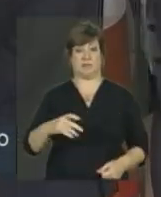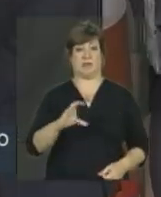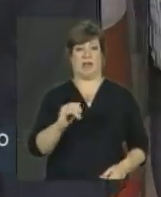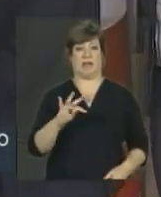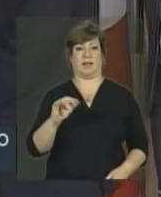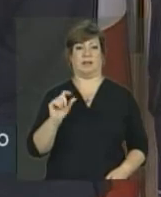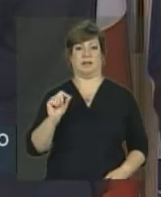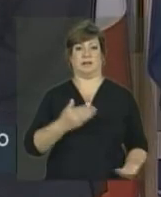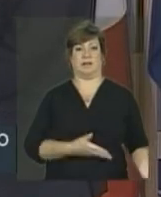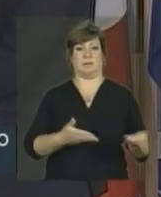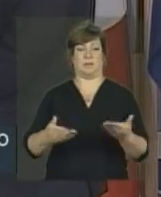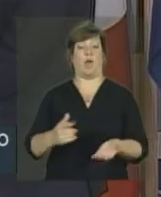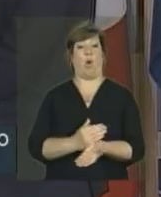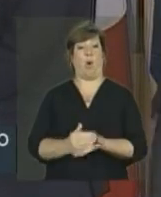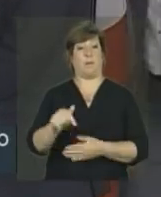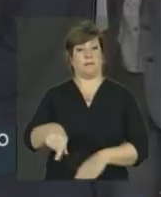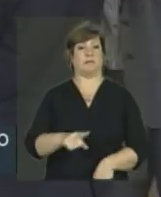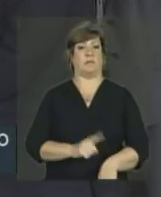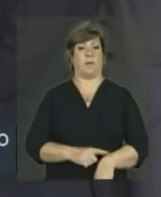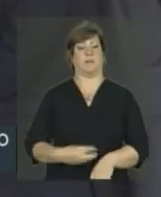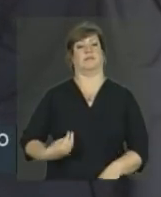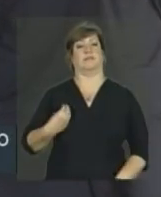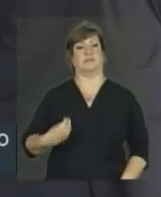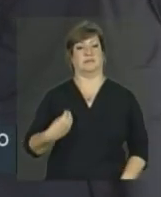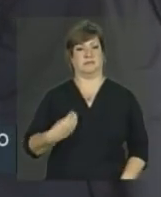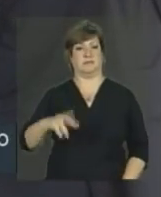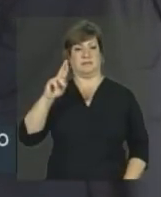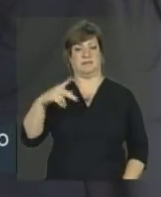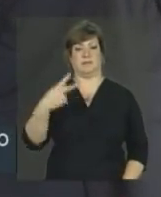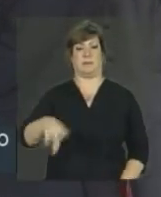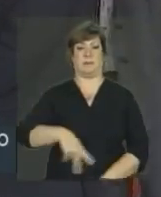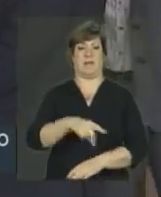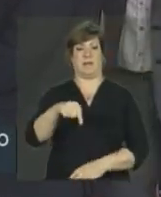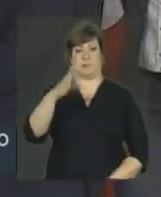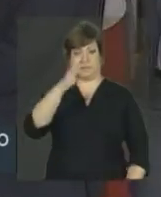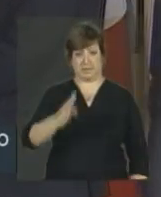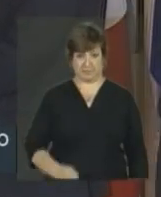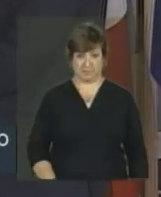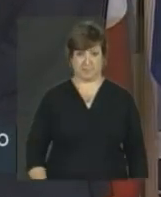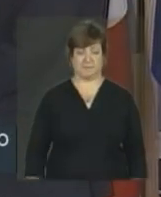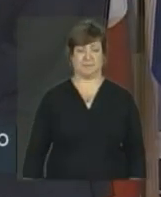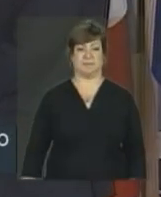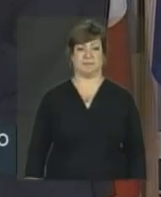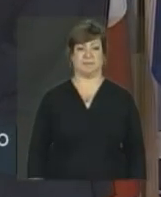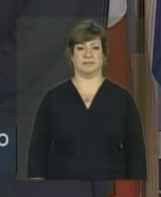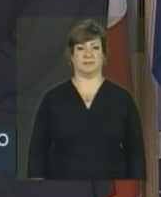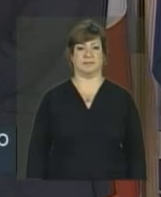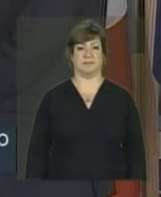sua carta de apresentação e, a partir deste momento, eles representam o seu país aqui no Brasil.